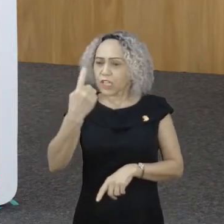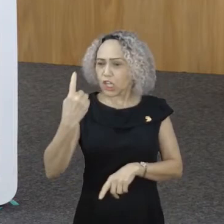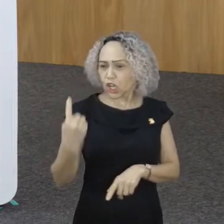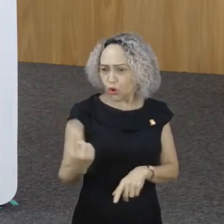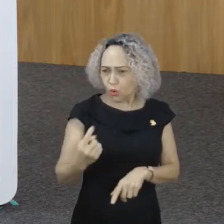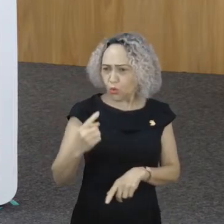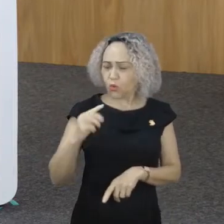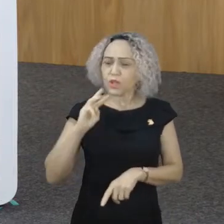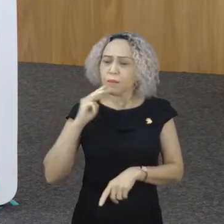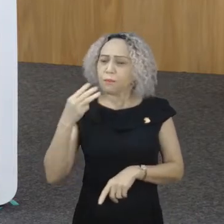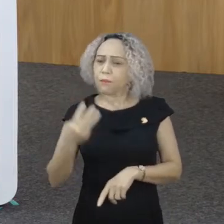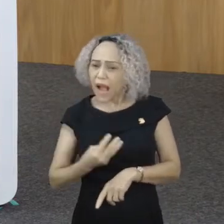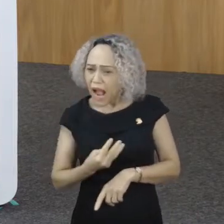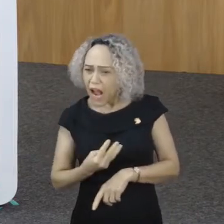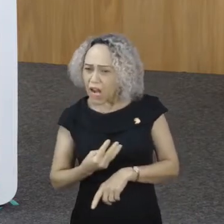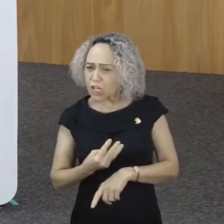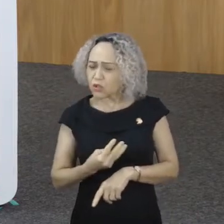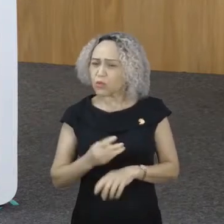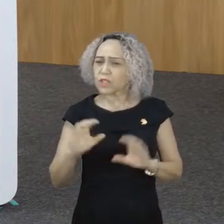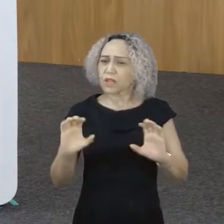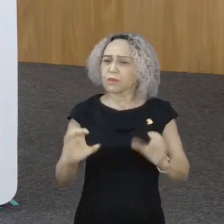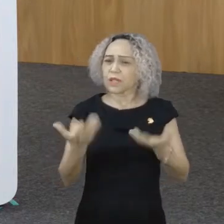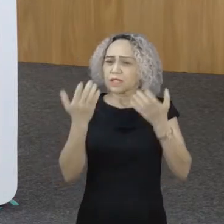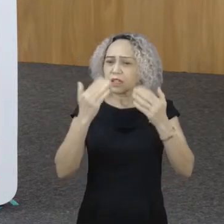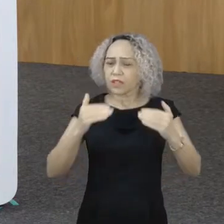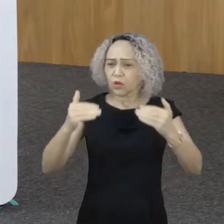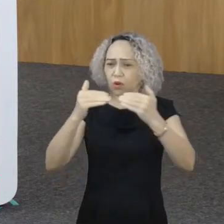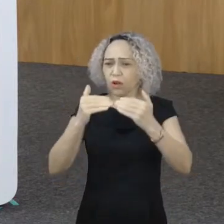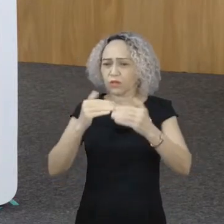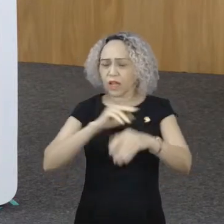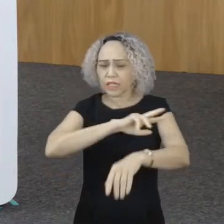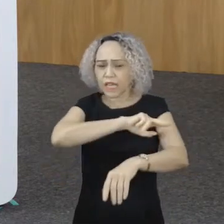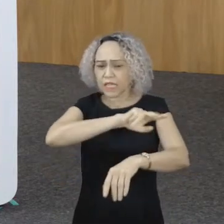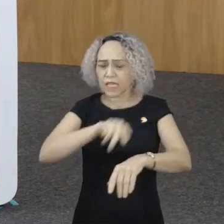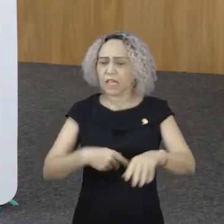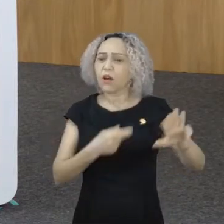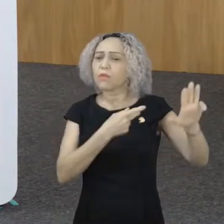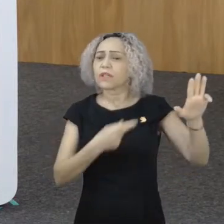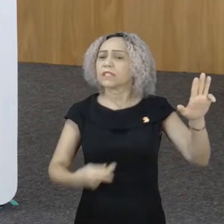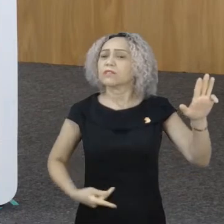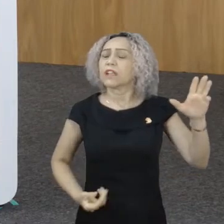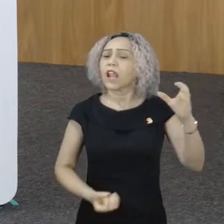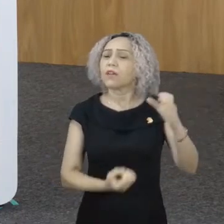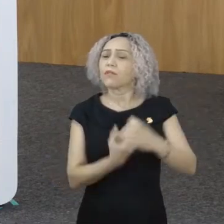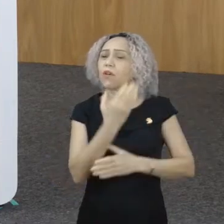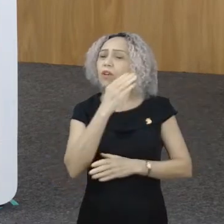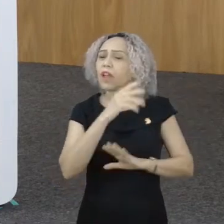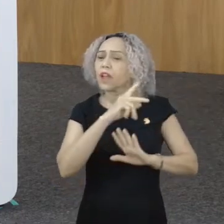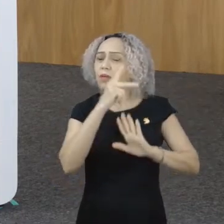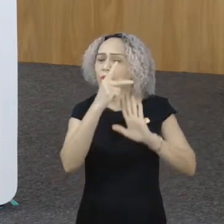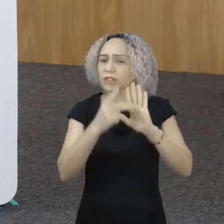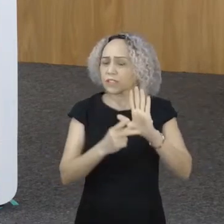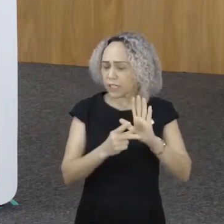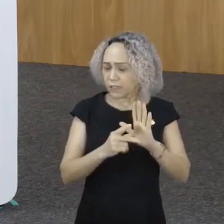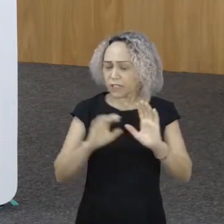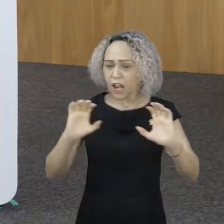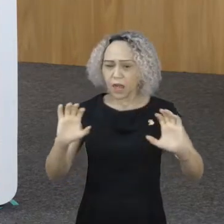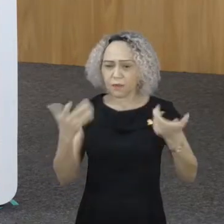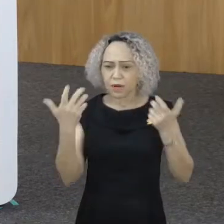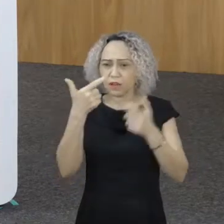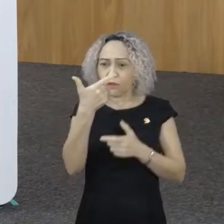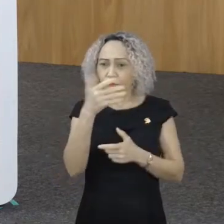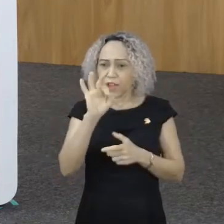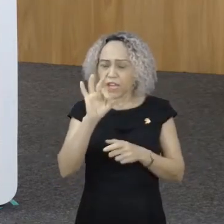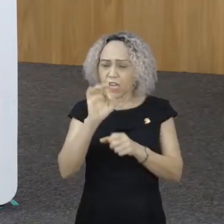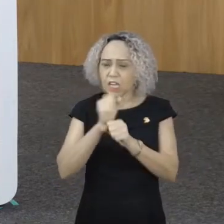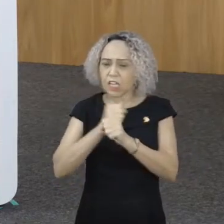o governo Lula lançou um primeiro pacote de medidas, né, medidas afirmativas, celebrando 2 décadas da promoção de direitos e